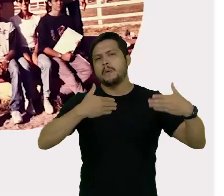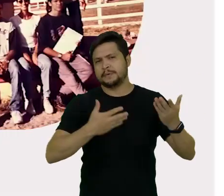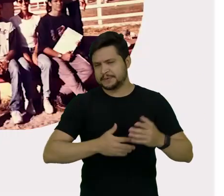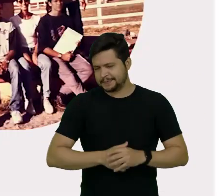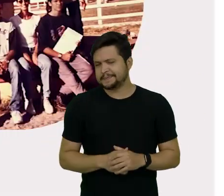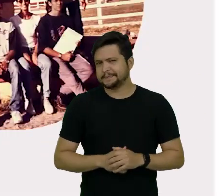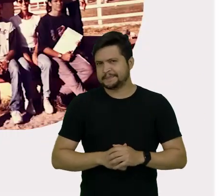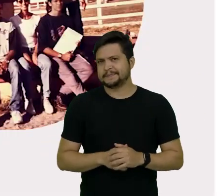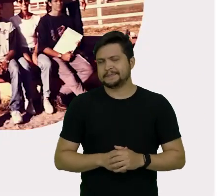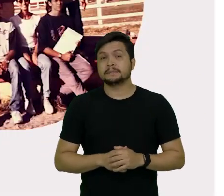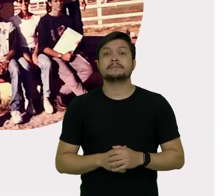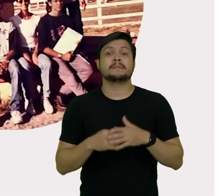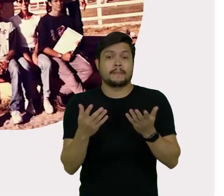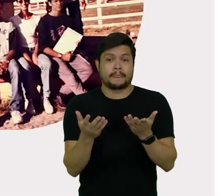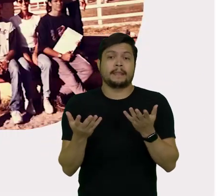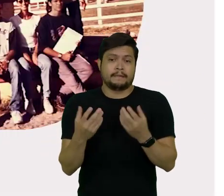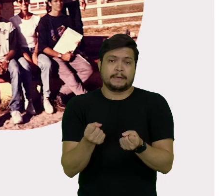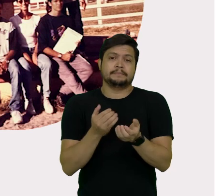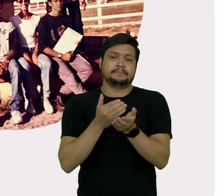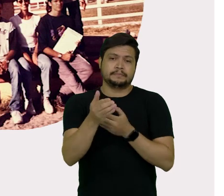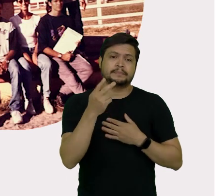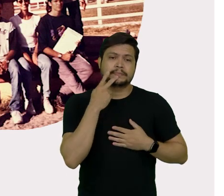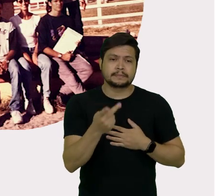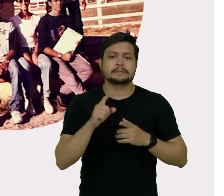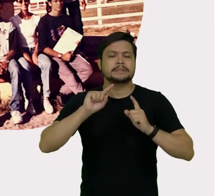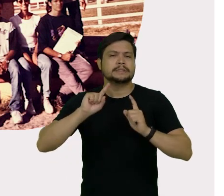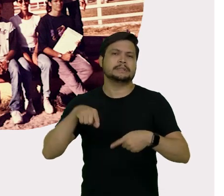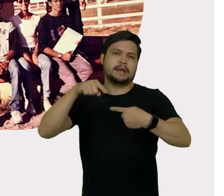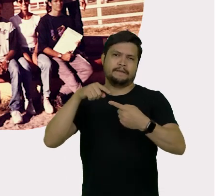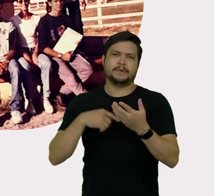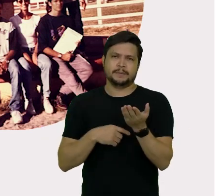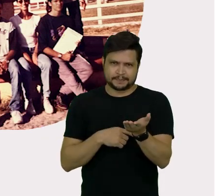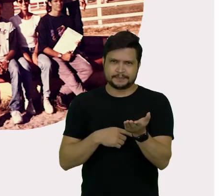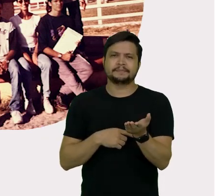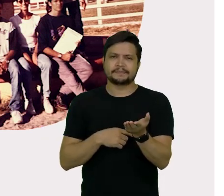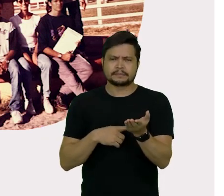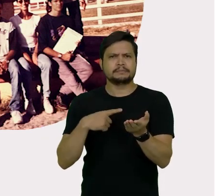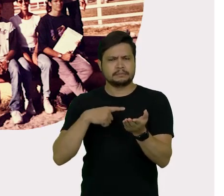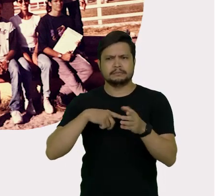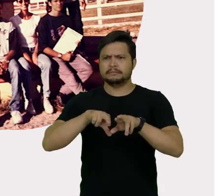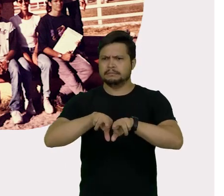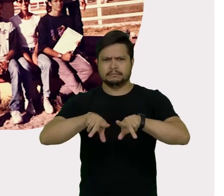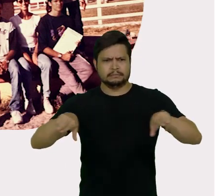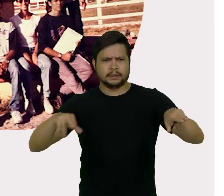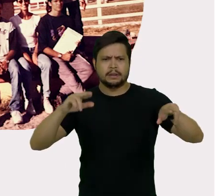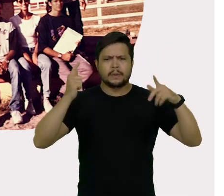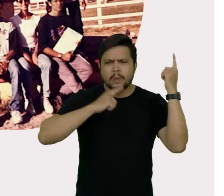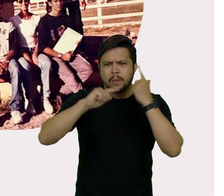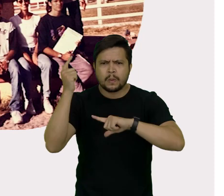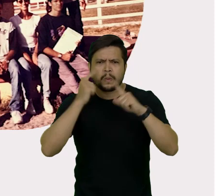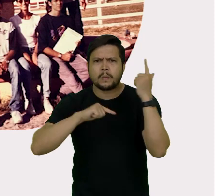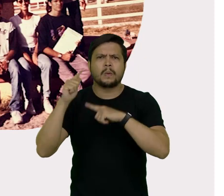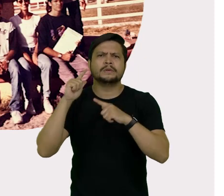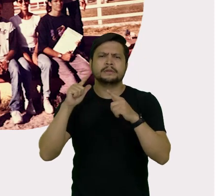bom. Agora vamos falar dos desafios, né? Então, muitas conquistas nossas